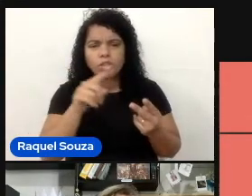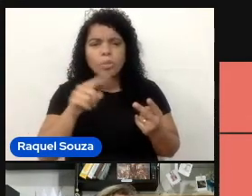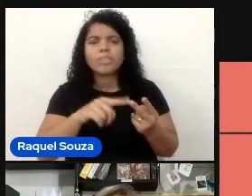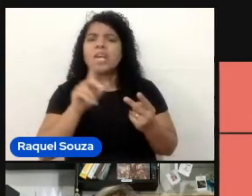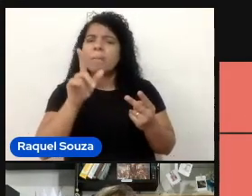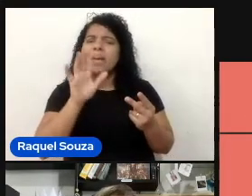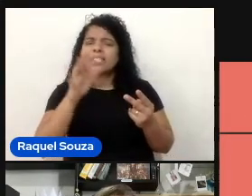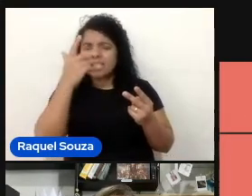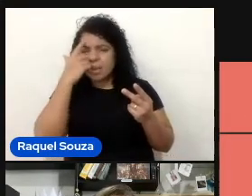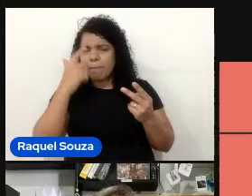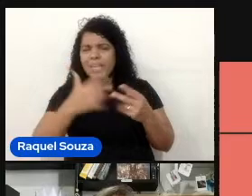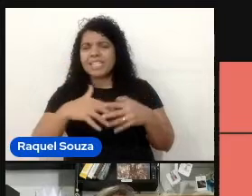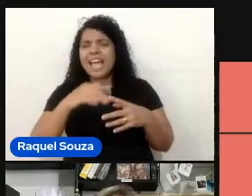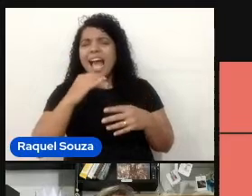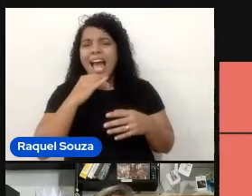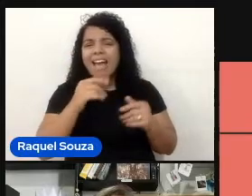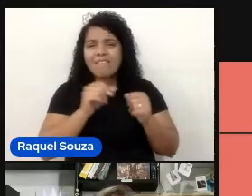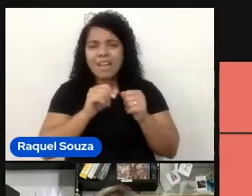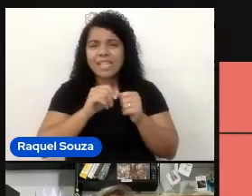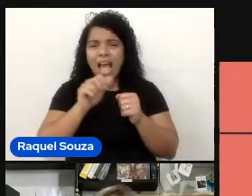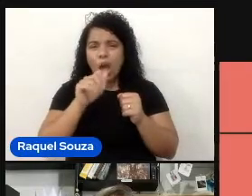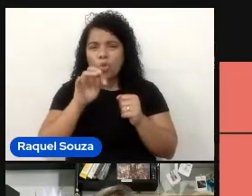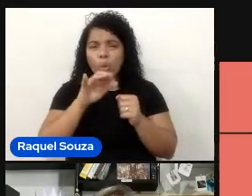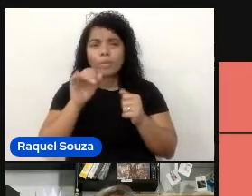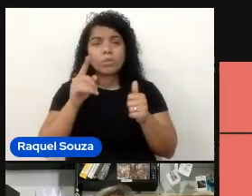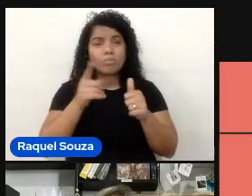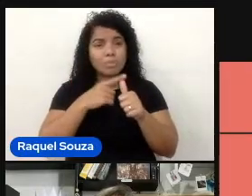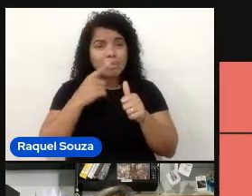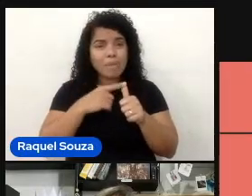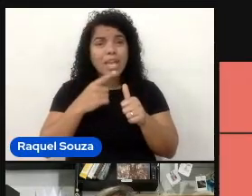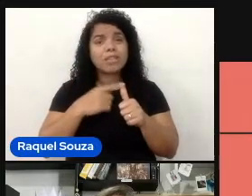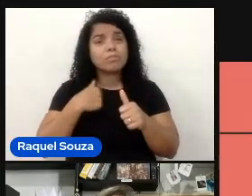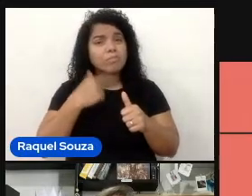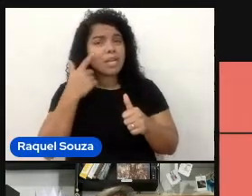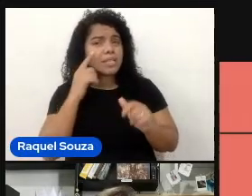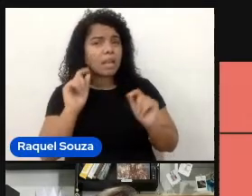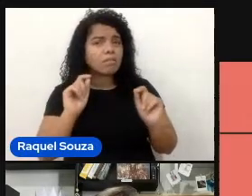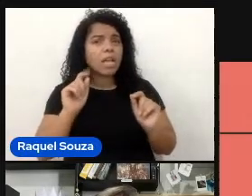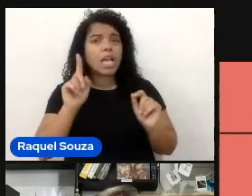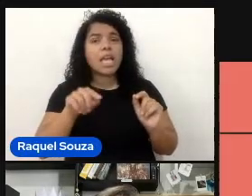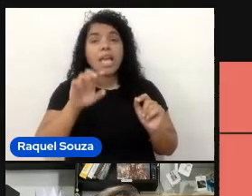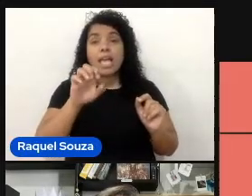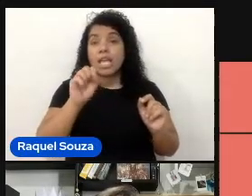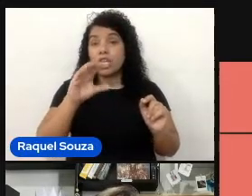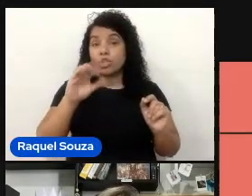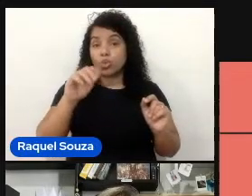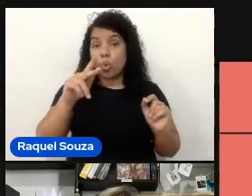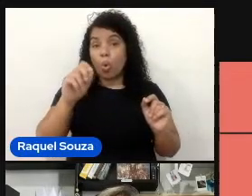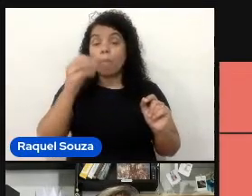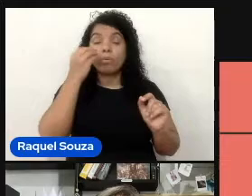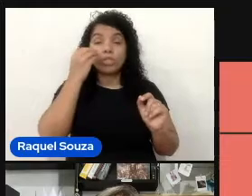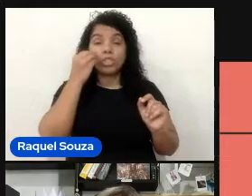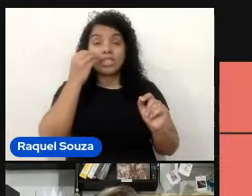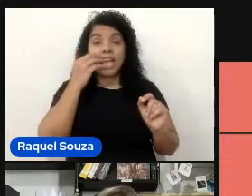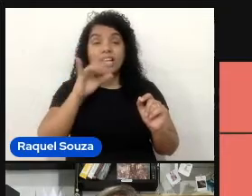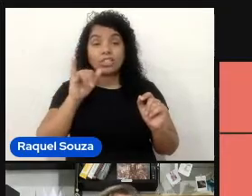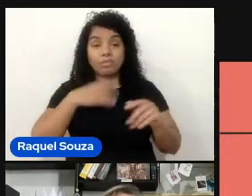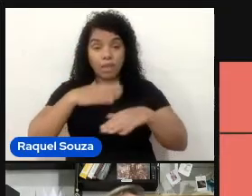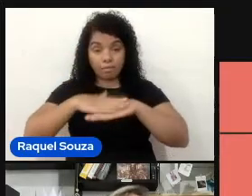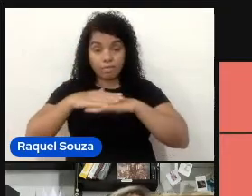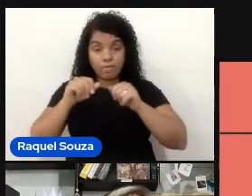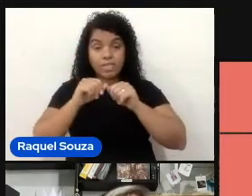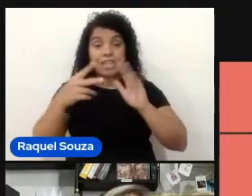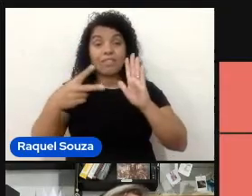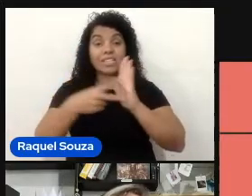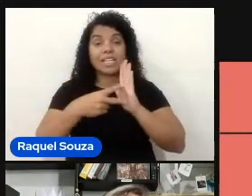de pensar em automação, será que a gente não precisa primeiro pensar no escopo de testes que a gente vai fazer a validação, se